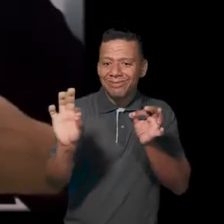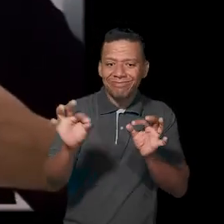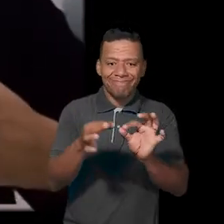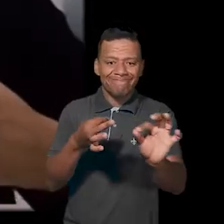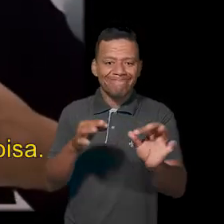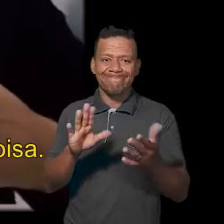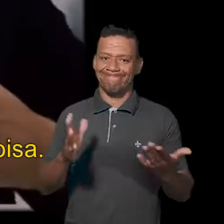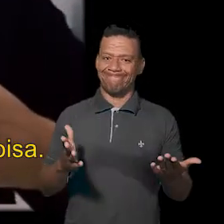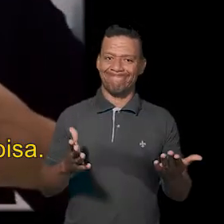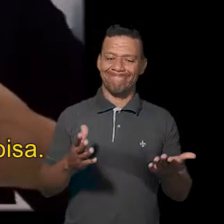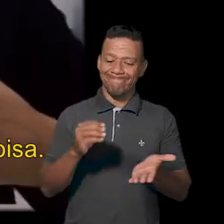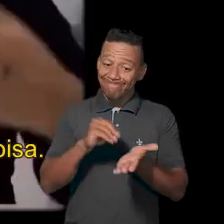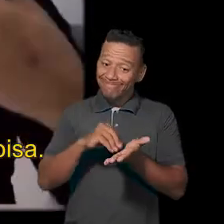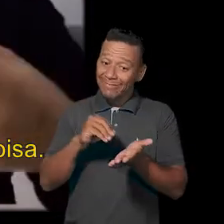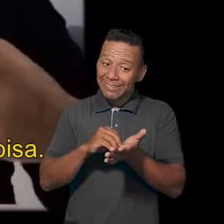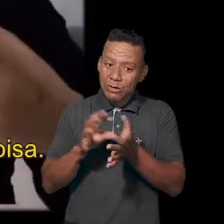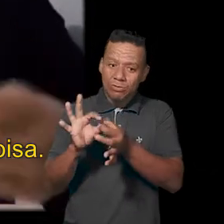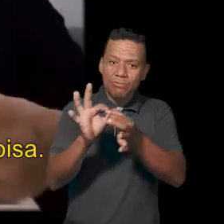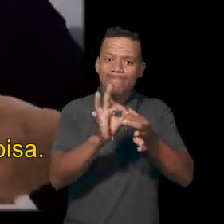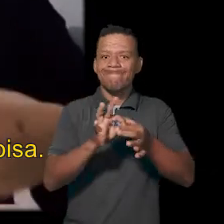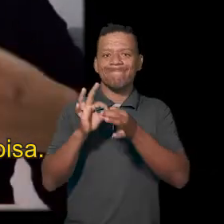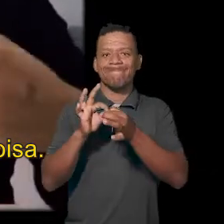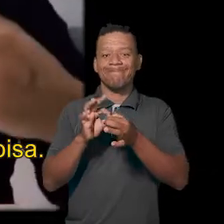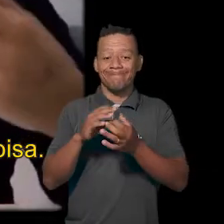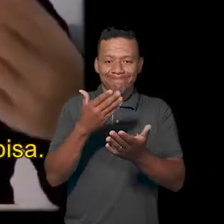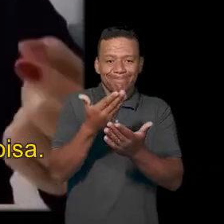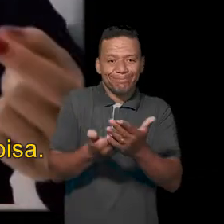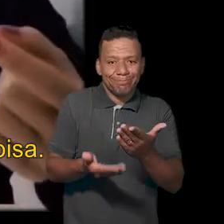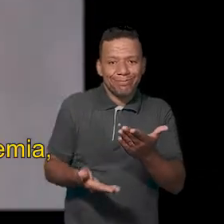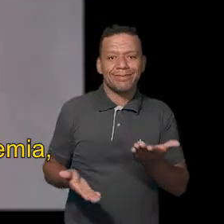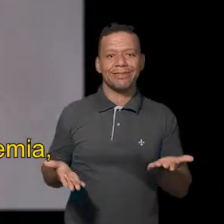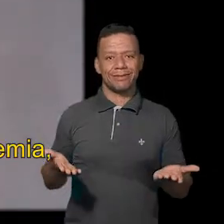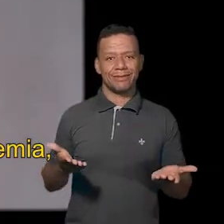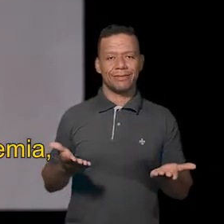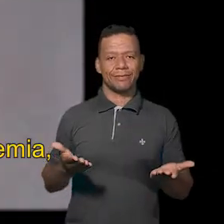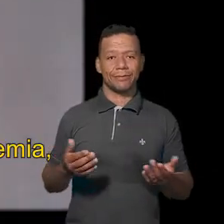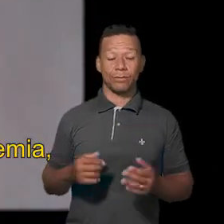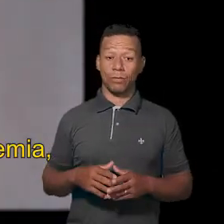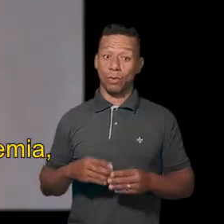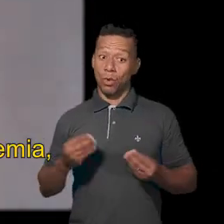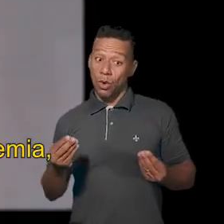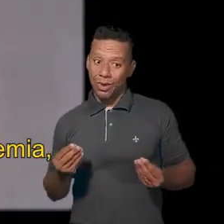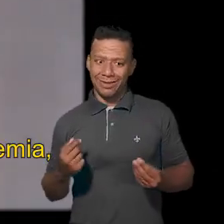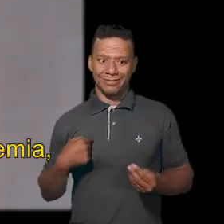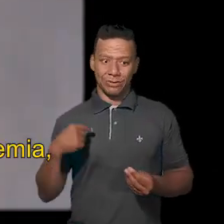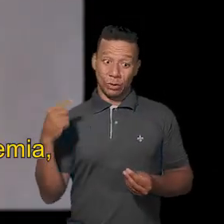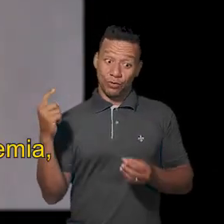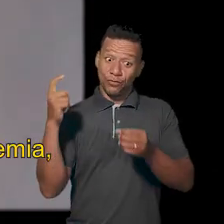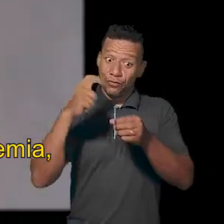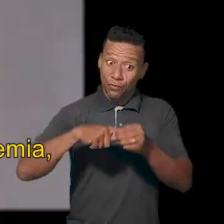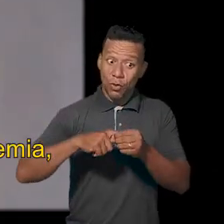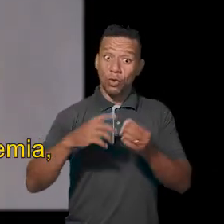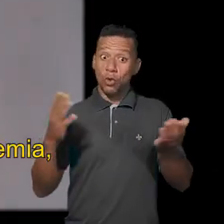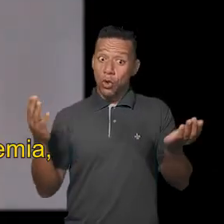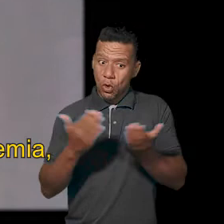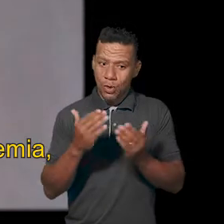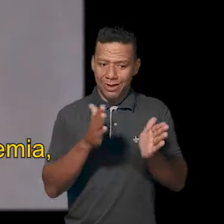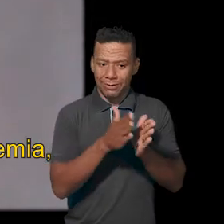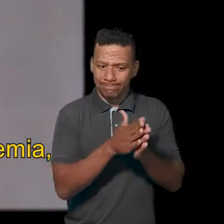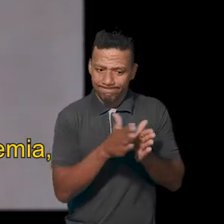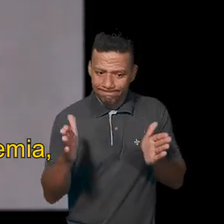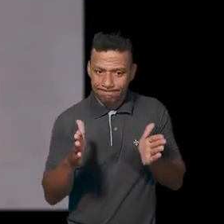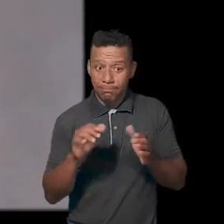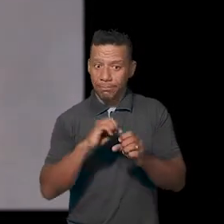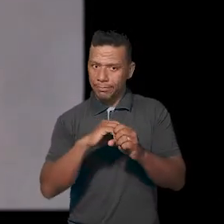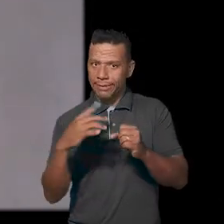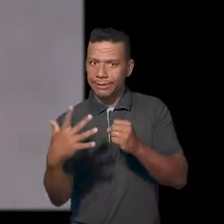saca? E por a gente não estar junto, a gente perdeu muita coisa. O Faca voltou ativo agora no momento da